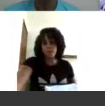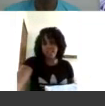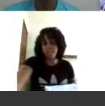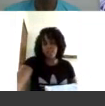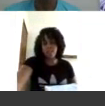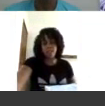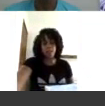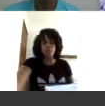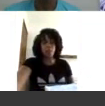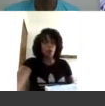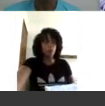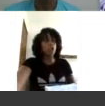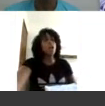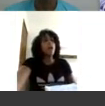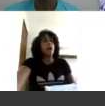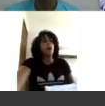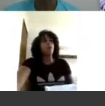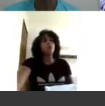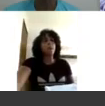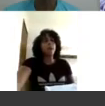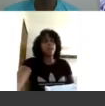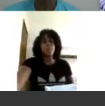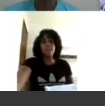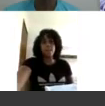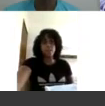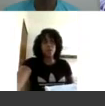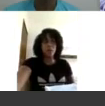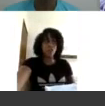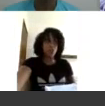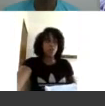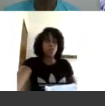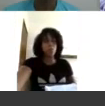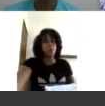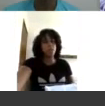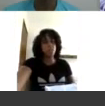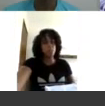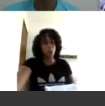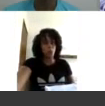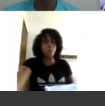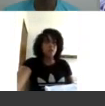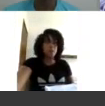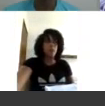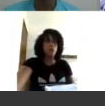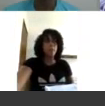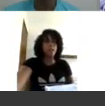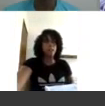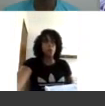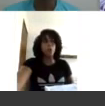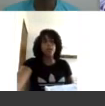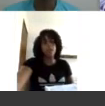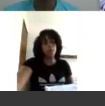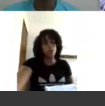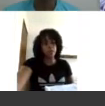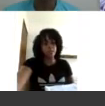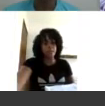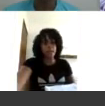do Congresso Brasileiro de Ciência do Esporte, com o trabalho Experiências Formativas do PIBID na Escola Municipal do